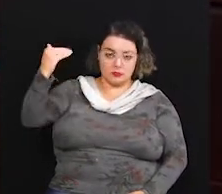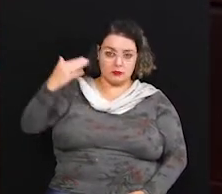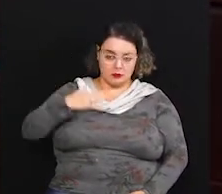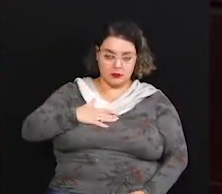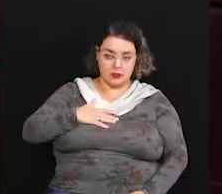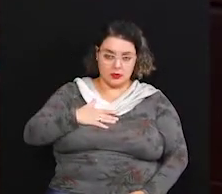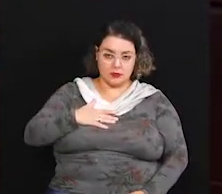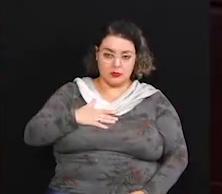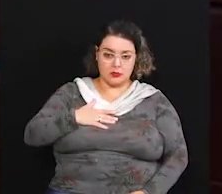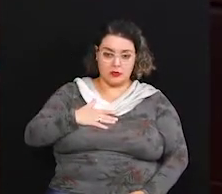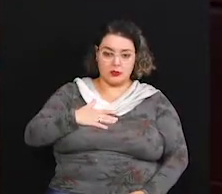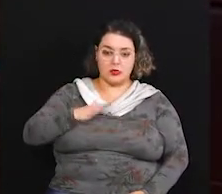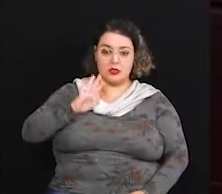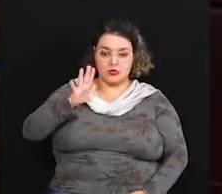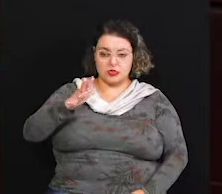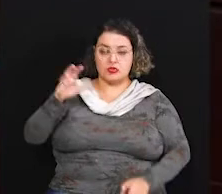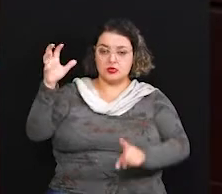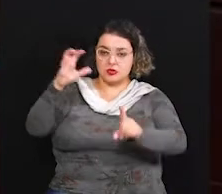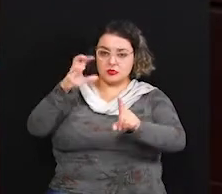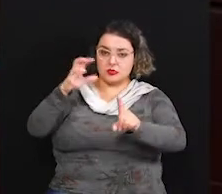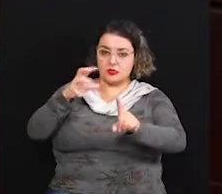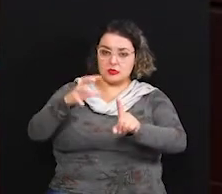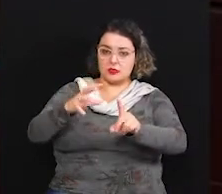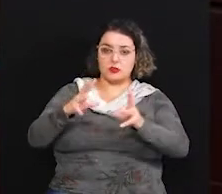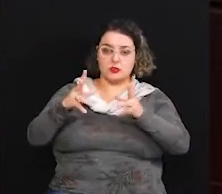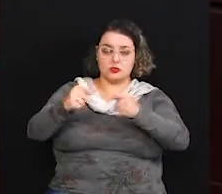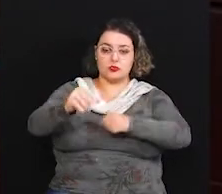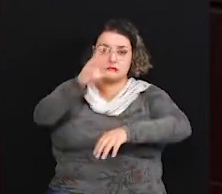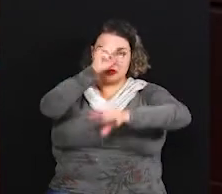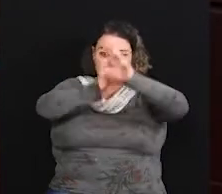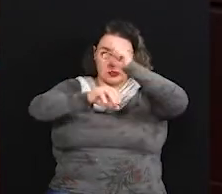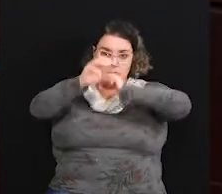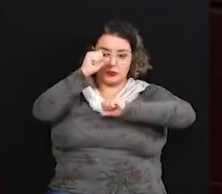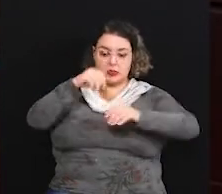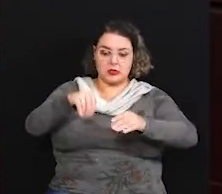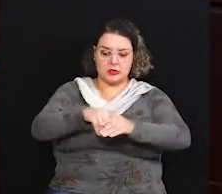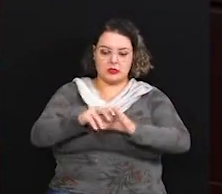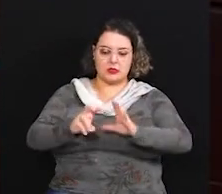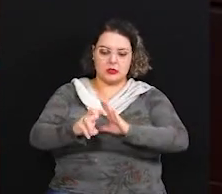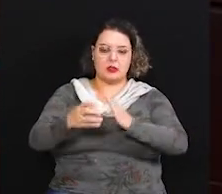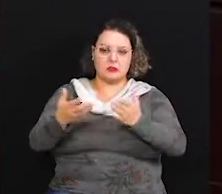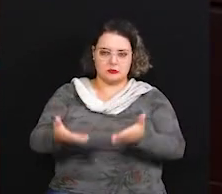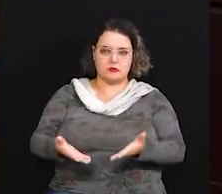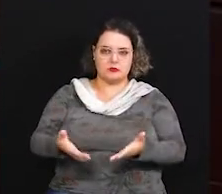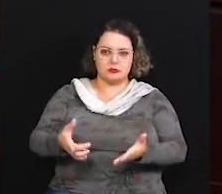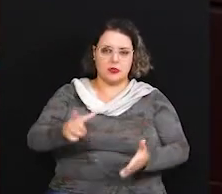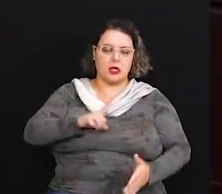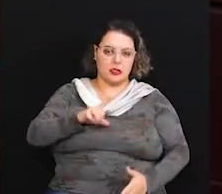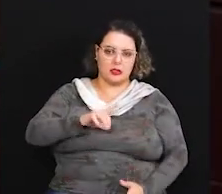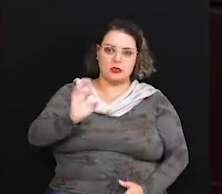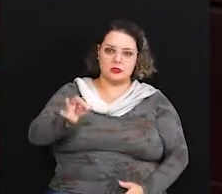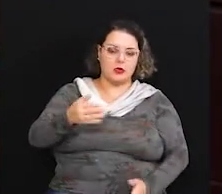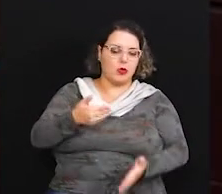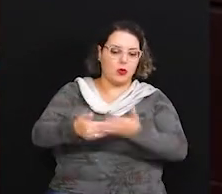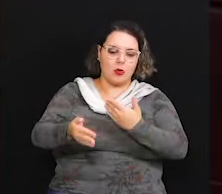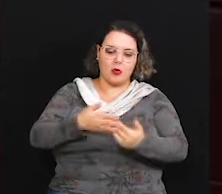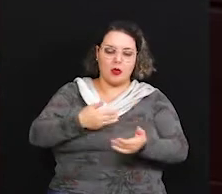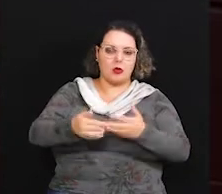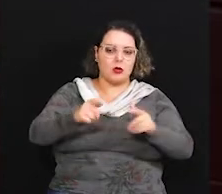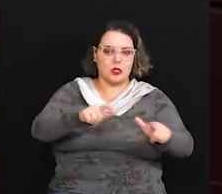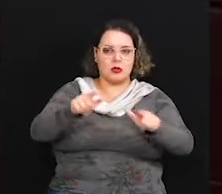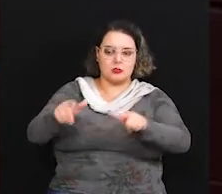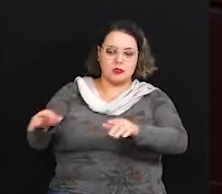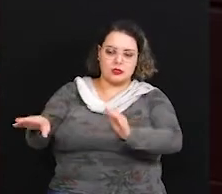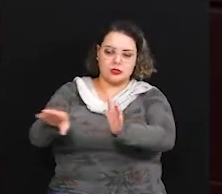velho que ele já reflete os valores que ele aprendeu aqui dentro. E eu tenho certeza que em qualquer lugar onde